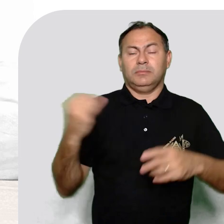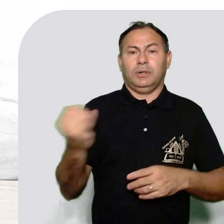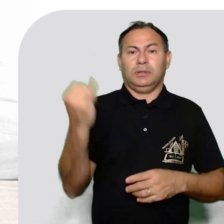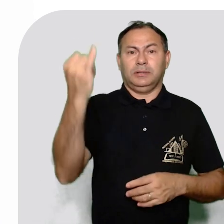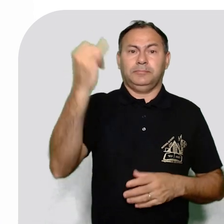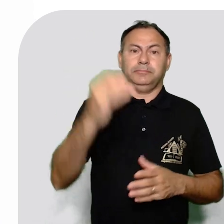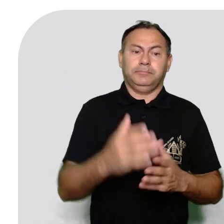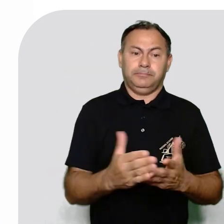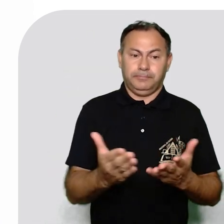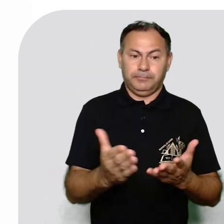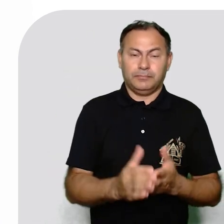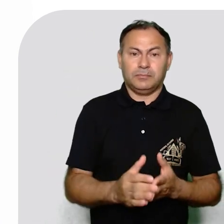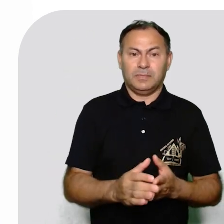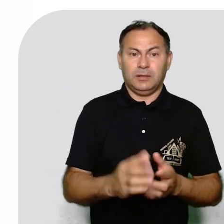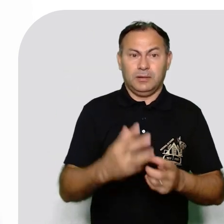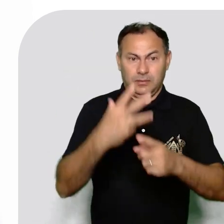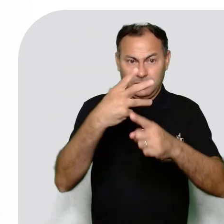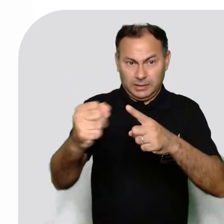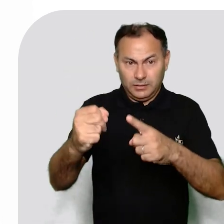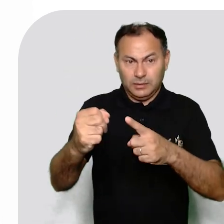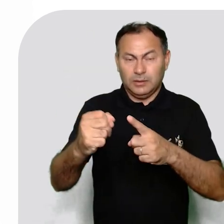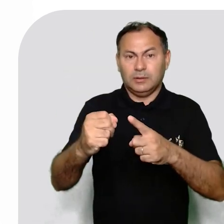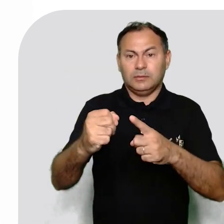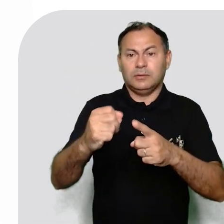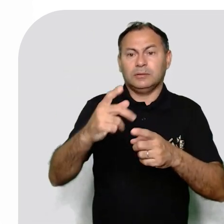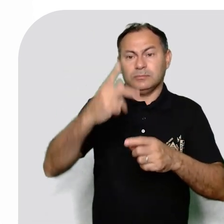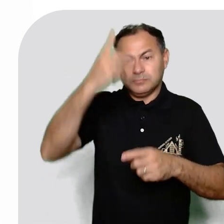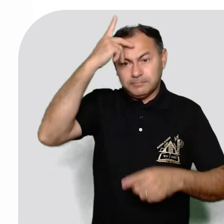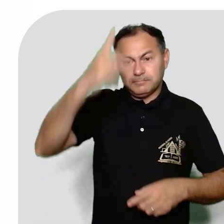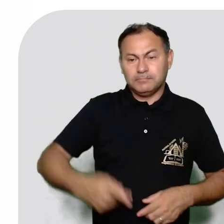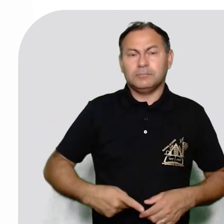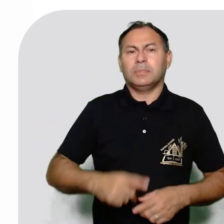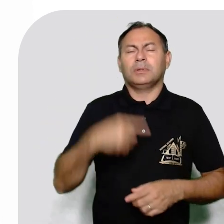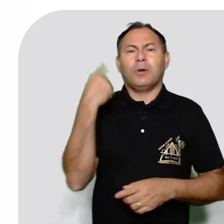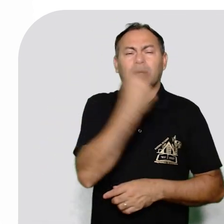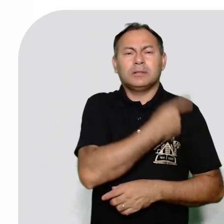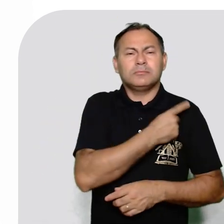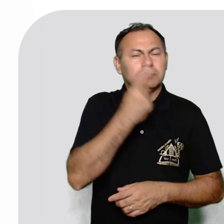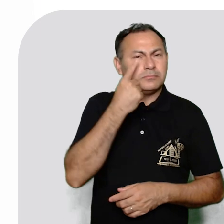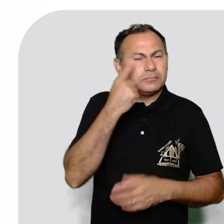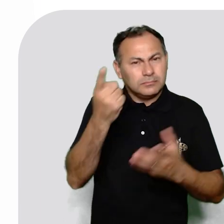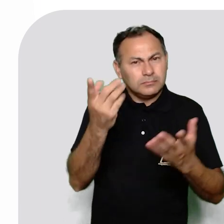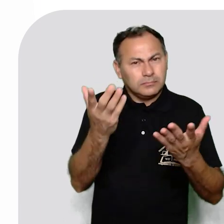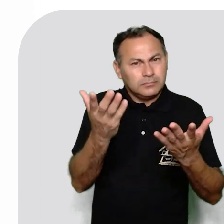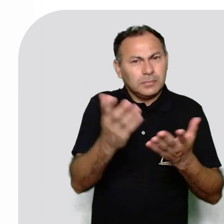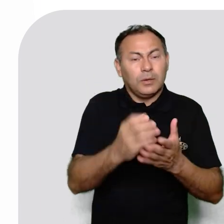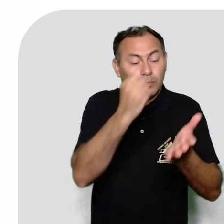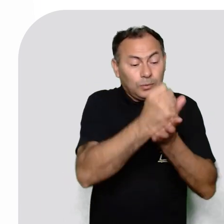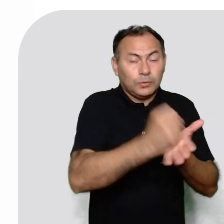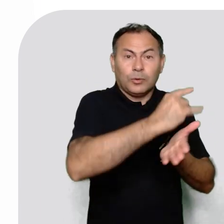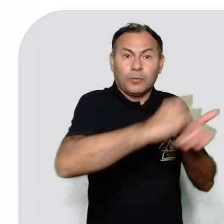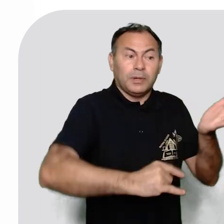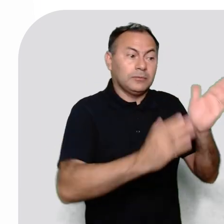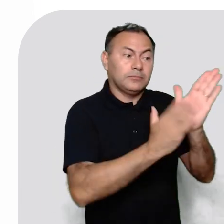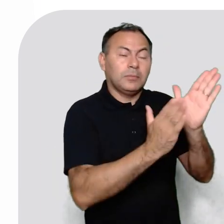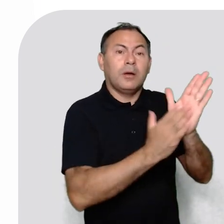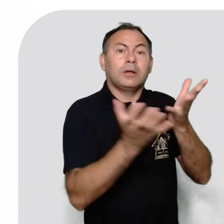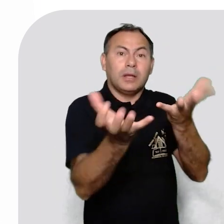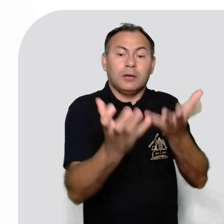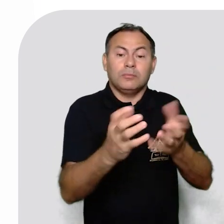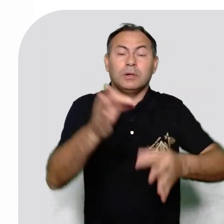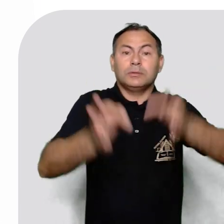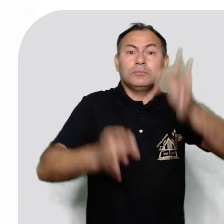essencial. Se há uma superação do individualismo, então o documento propõe uma busca de